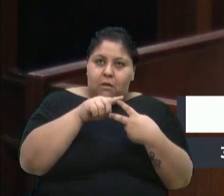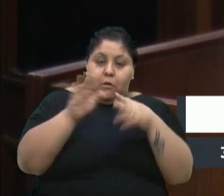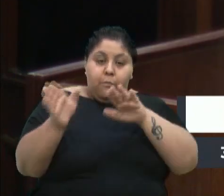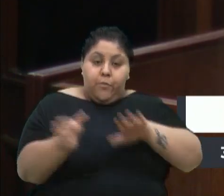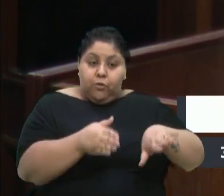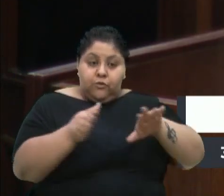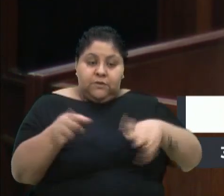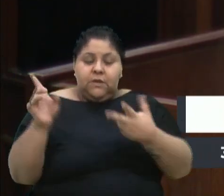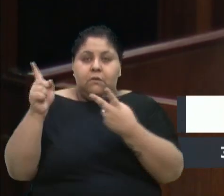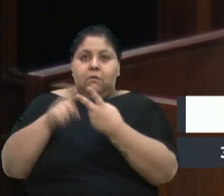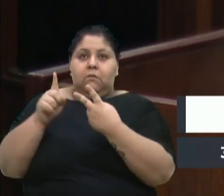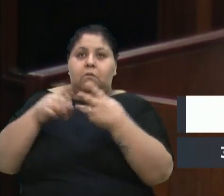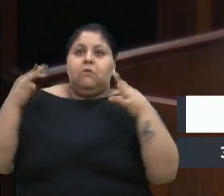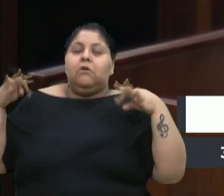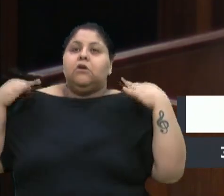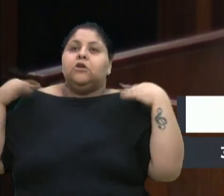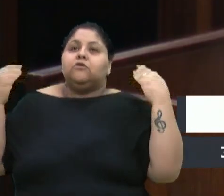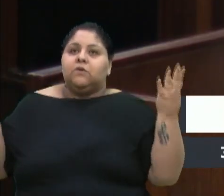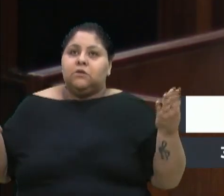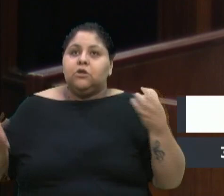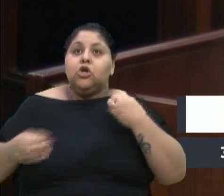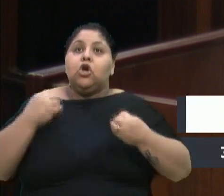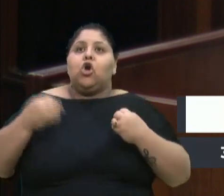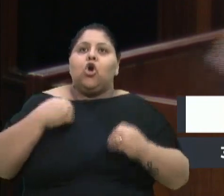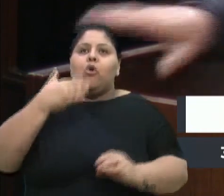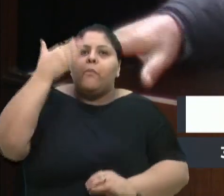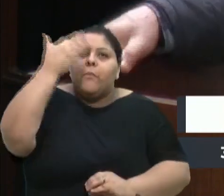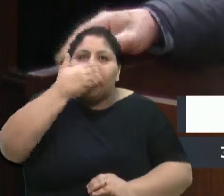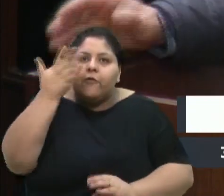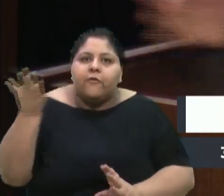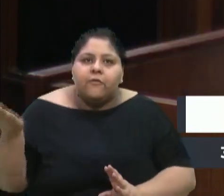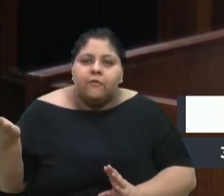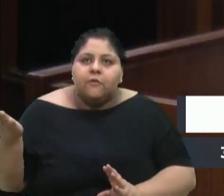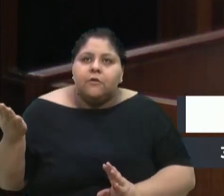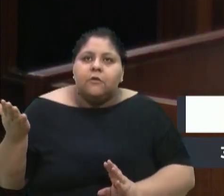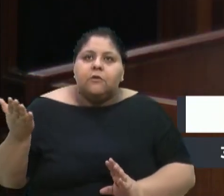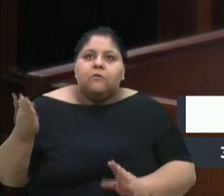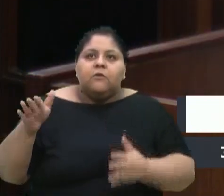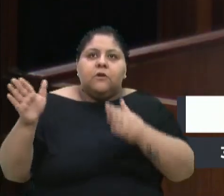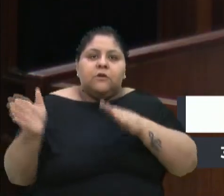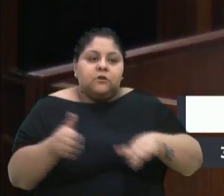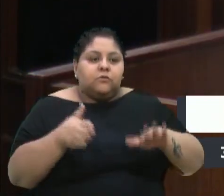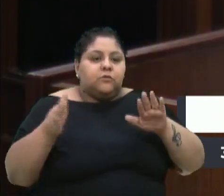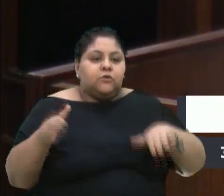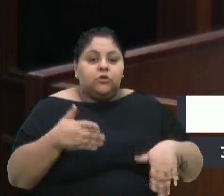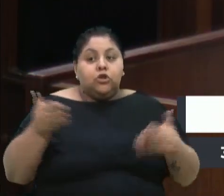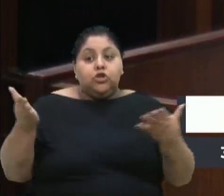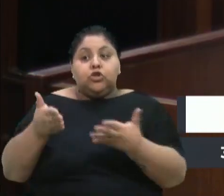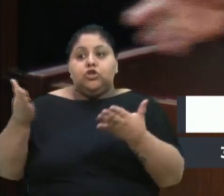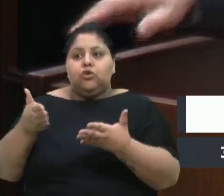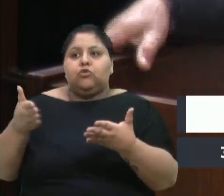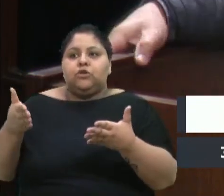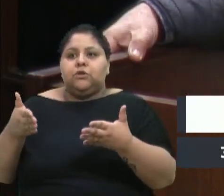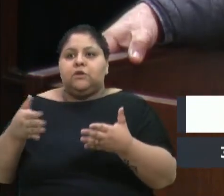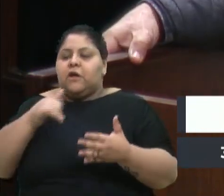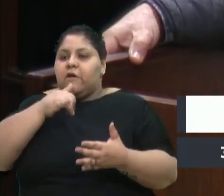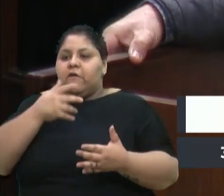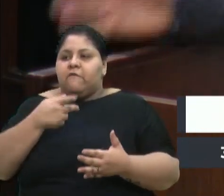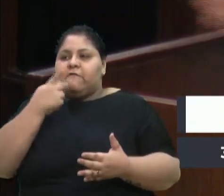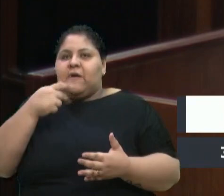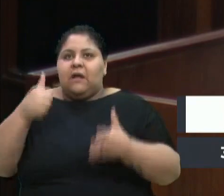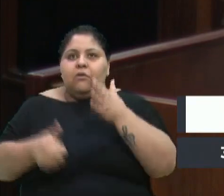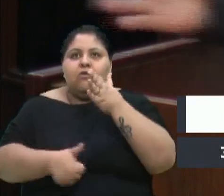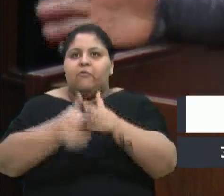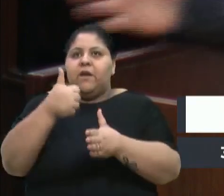provar produção se está se incentivando a não tirar nota, porque daí sai do critério de atendimento?